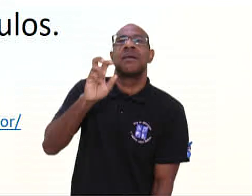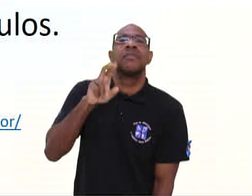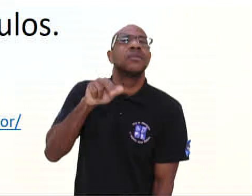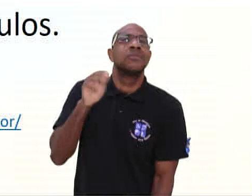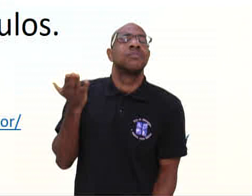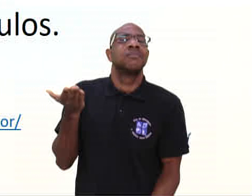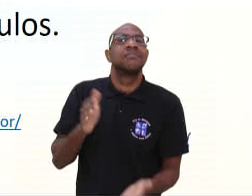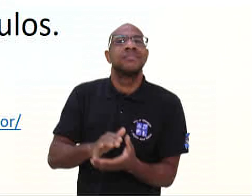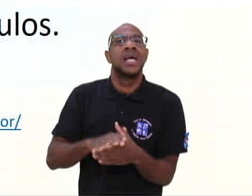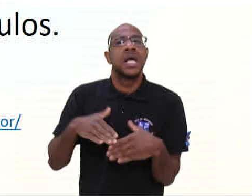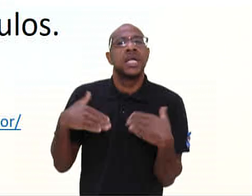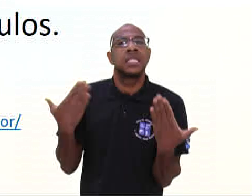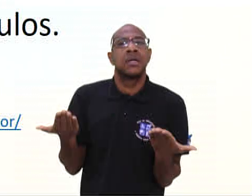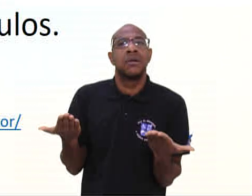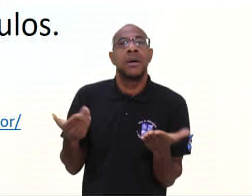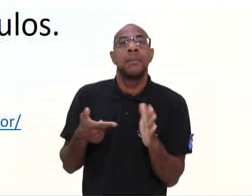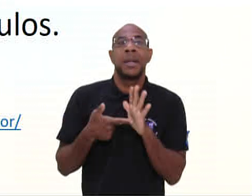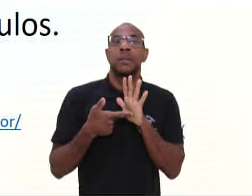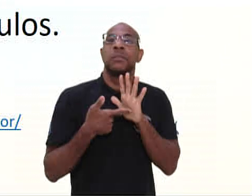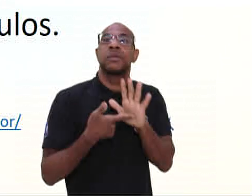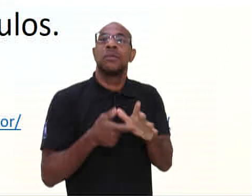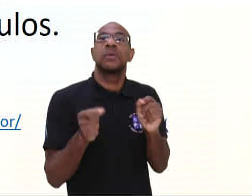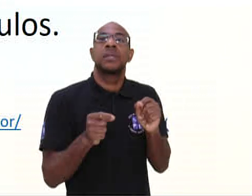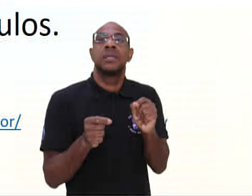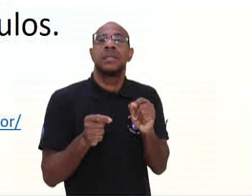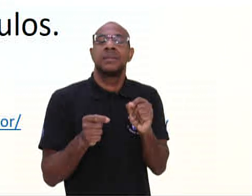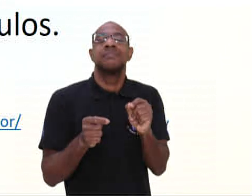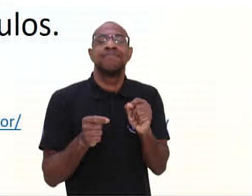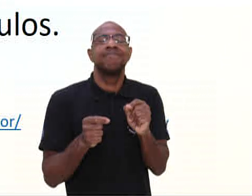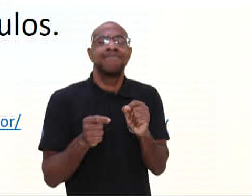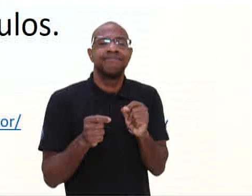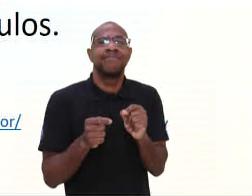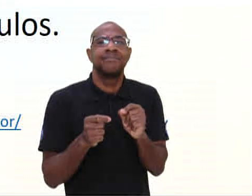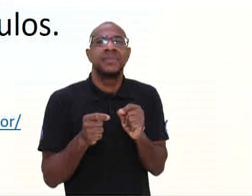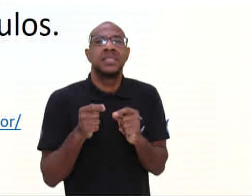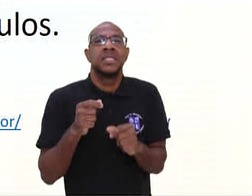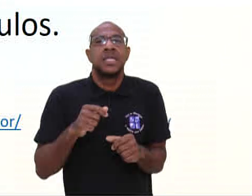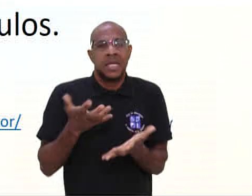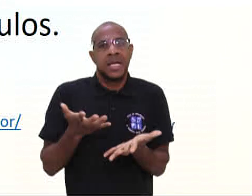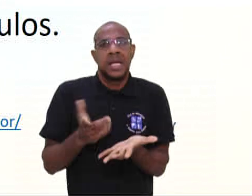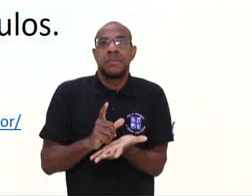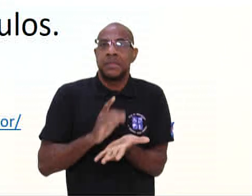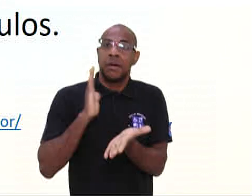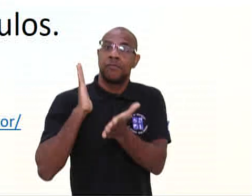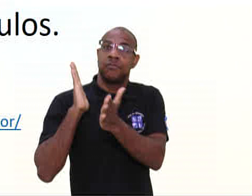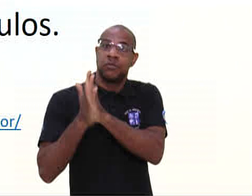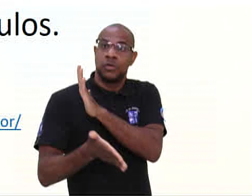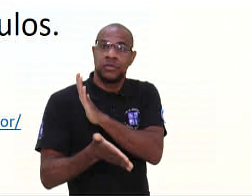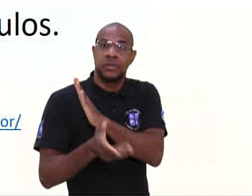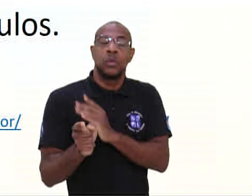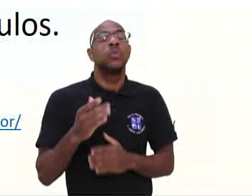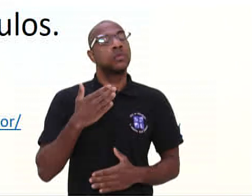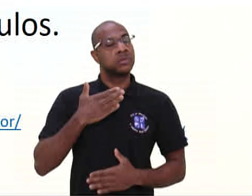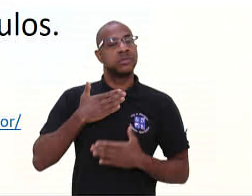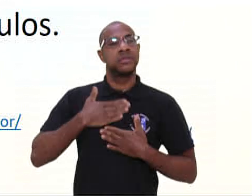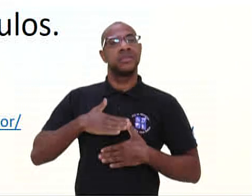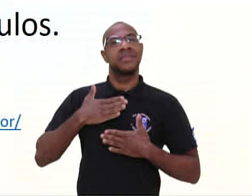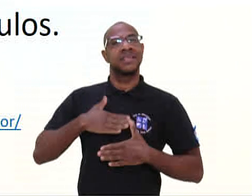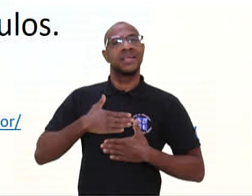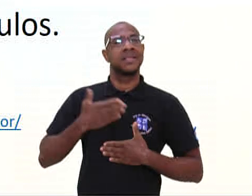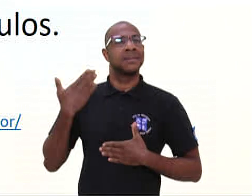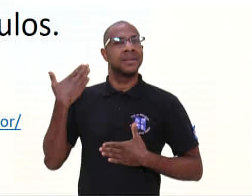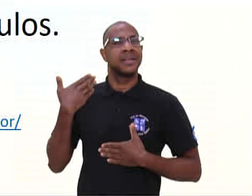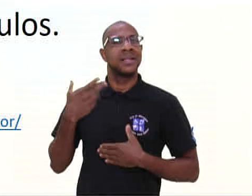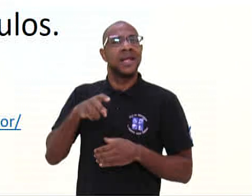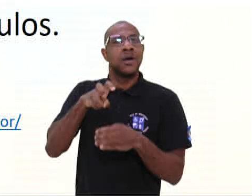nesses instantes a expressão de sua vazia cabeça se alterasse. Na fuga, no descanso, quando deu à luz ou bicando